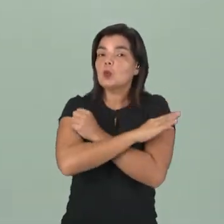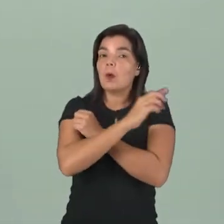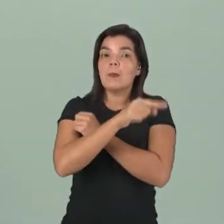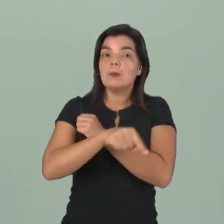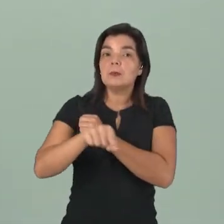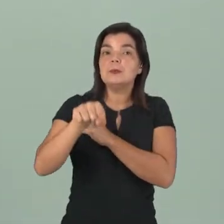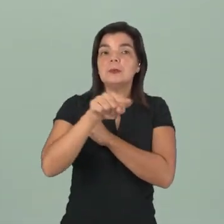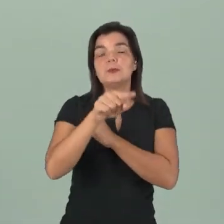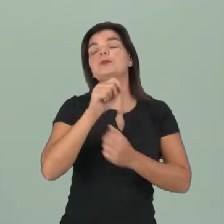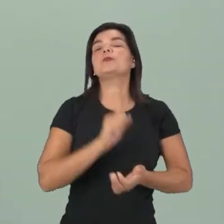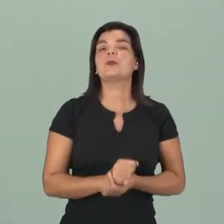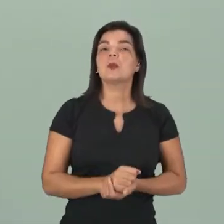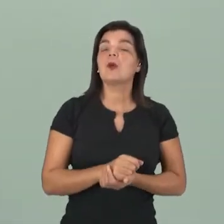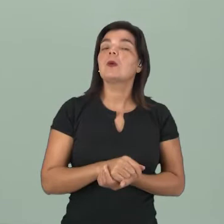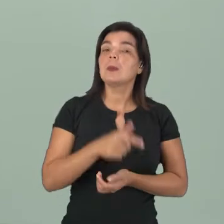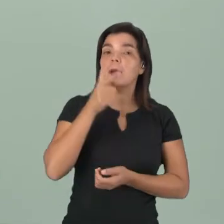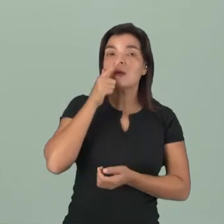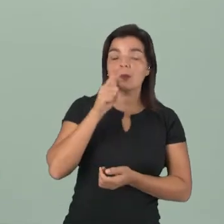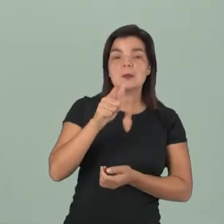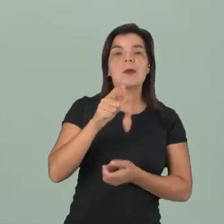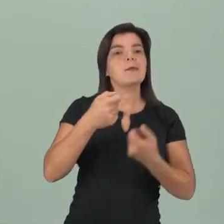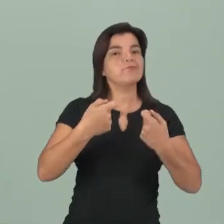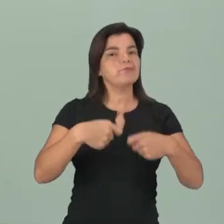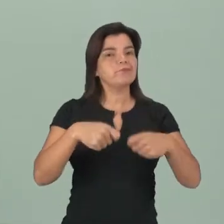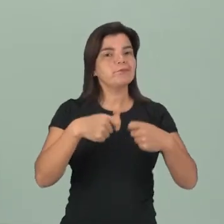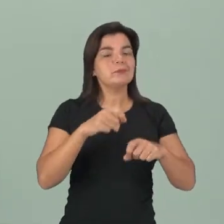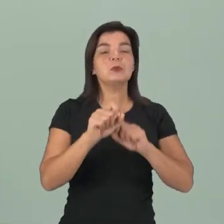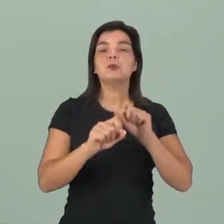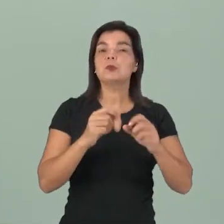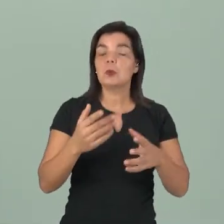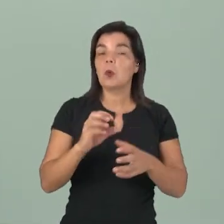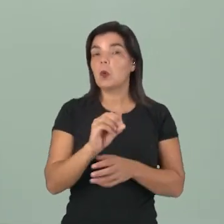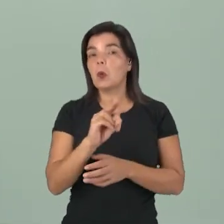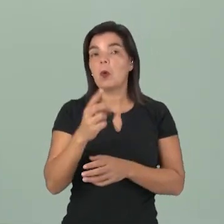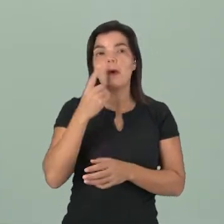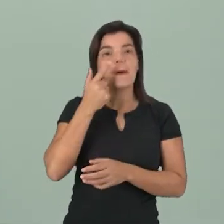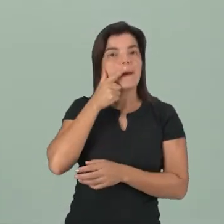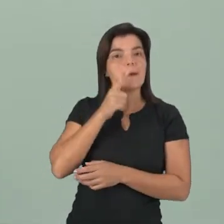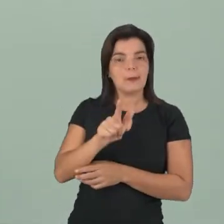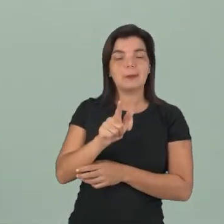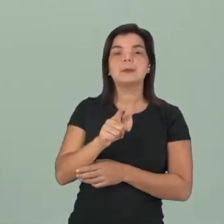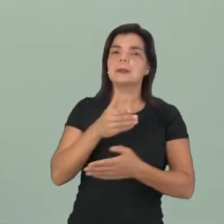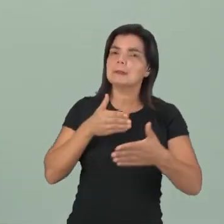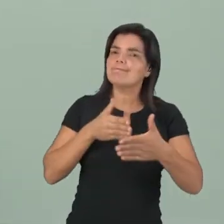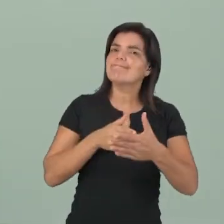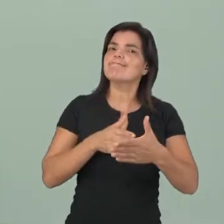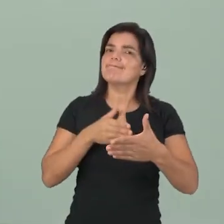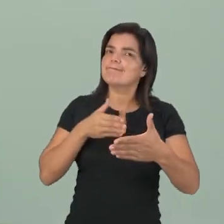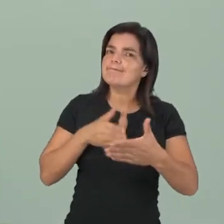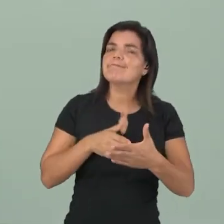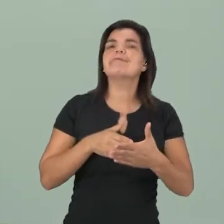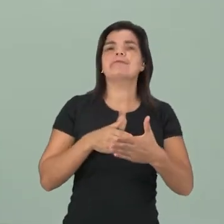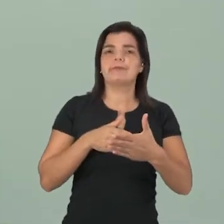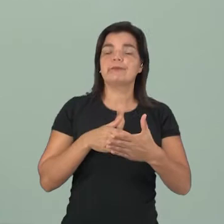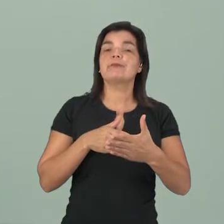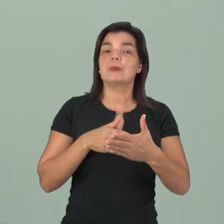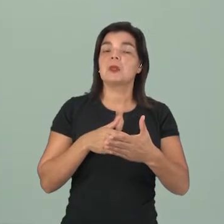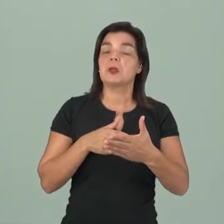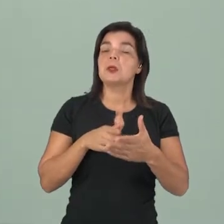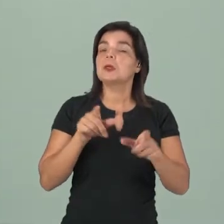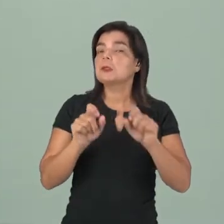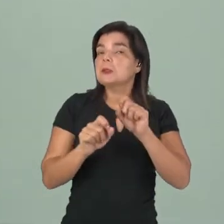para você suprir essa necessidade, né? Ou vencer, né, essas barreiras que